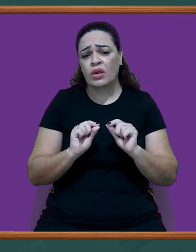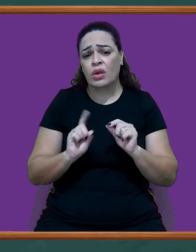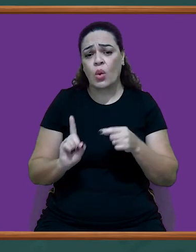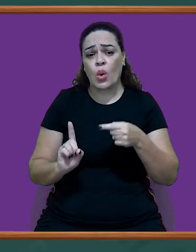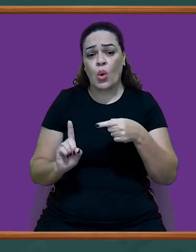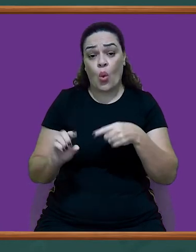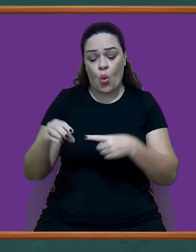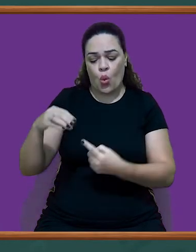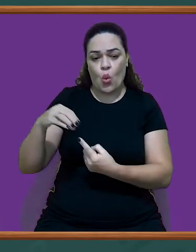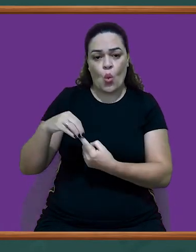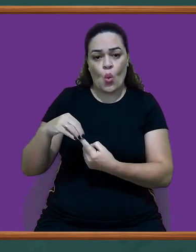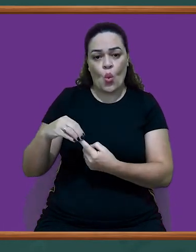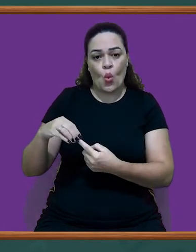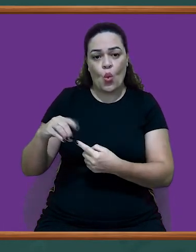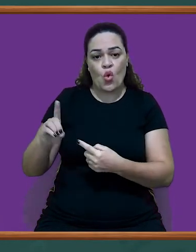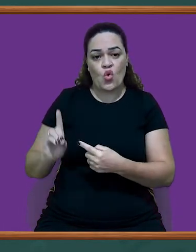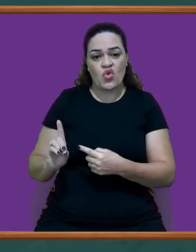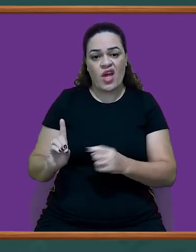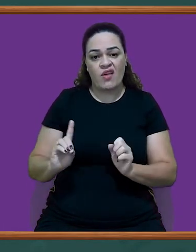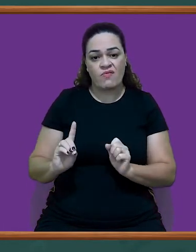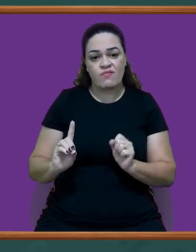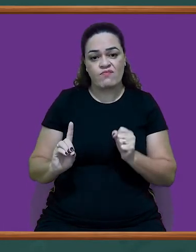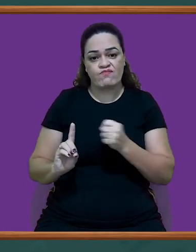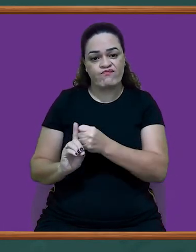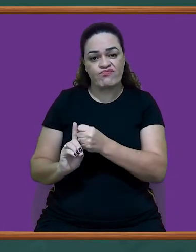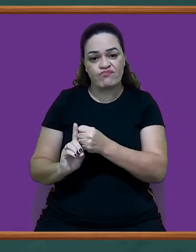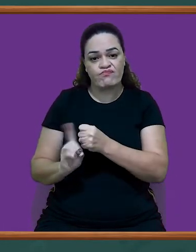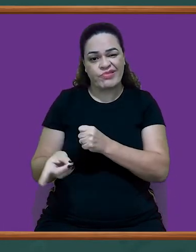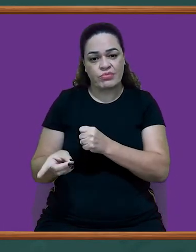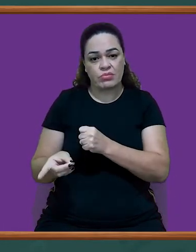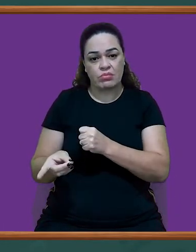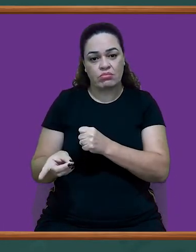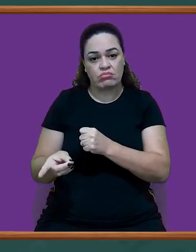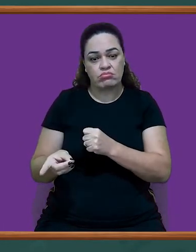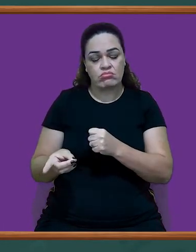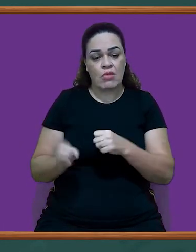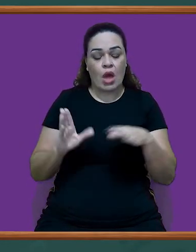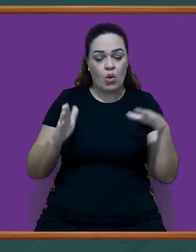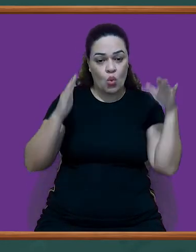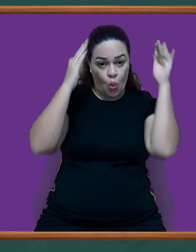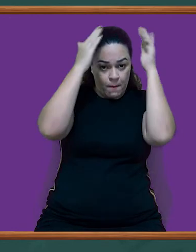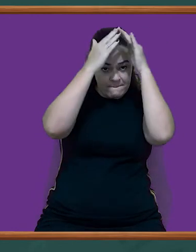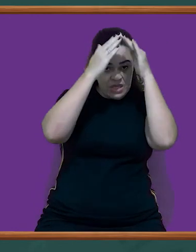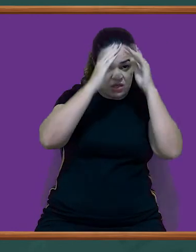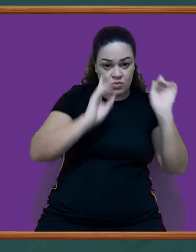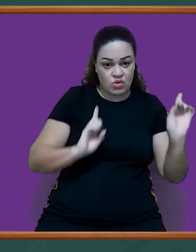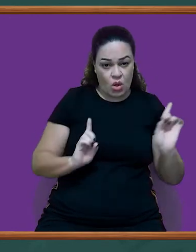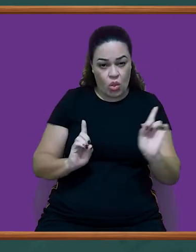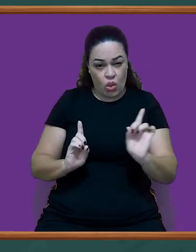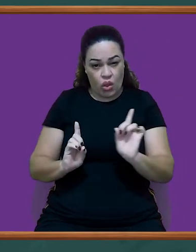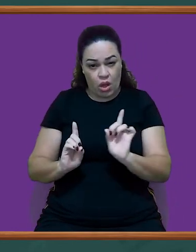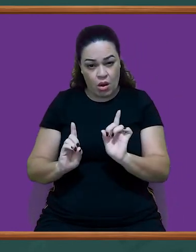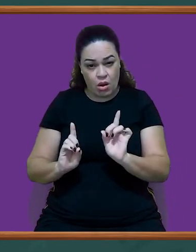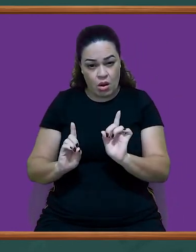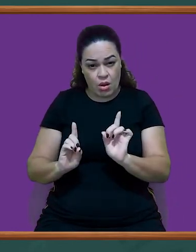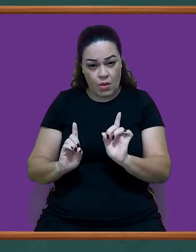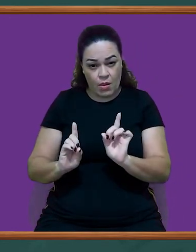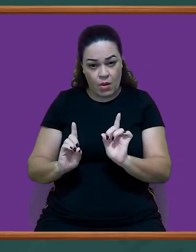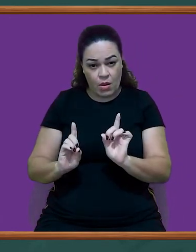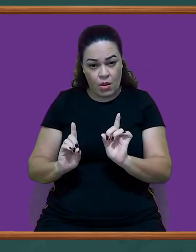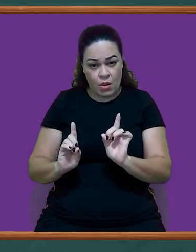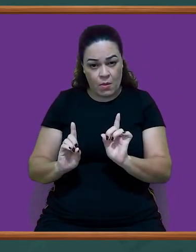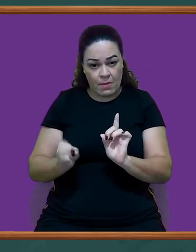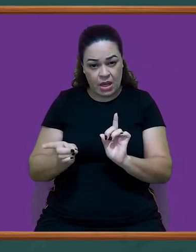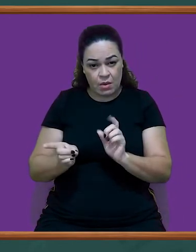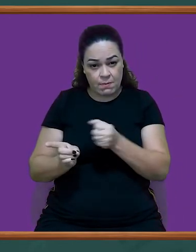estiverem cheque aqui por exemplo o Bispo está atacando o meu rei eu não posso a fazer o rock agora